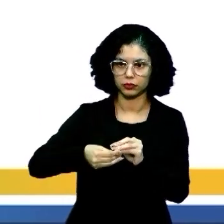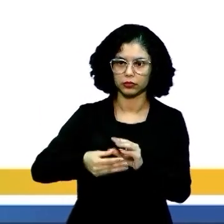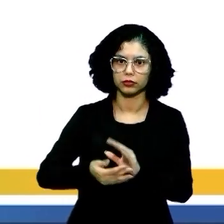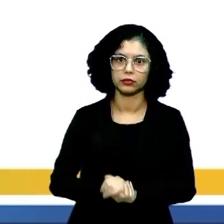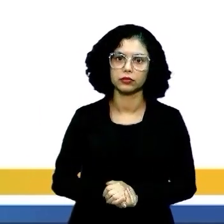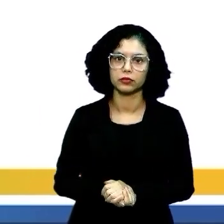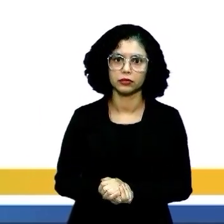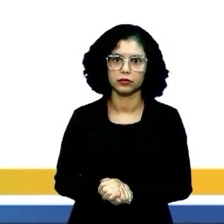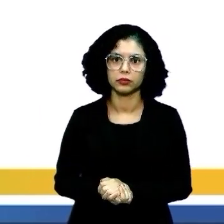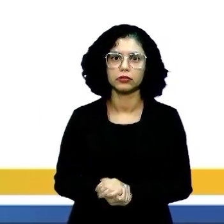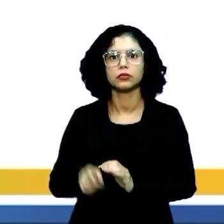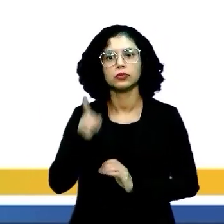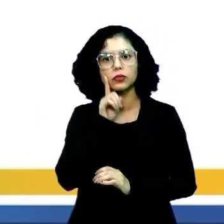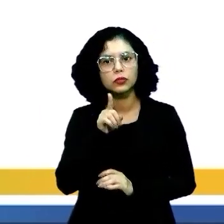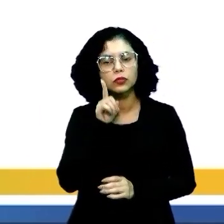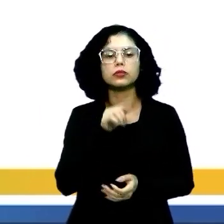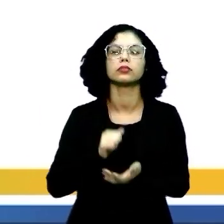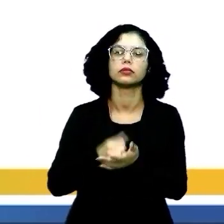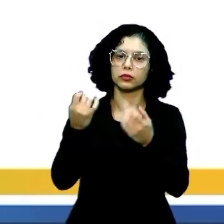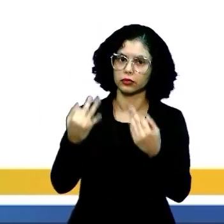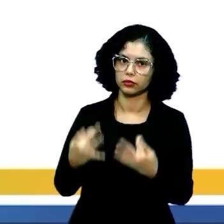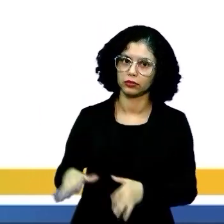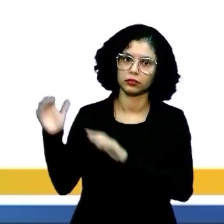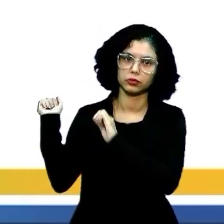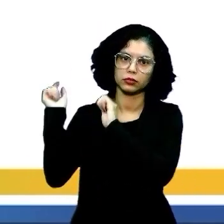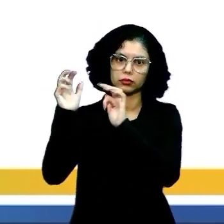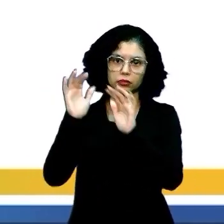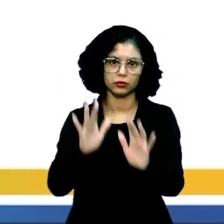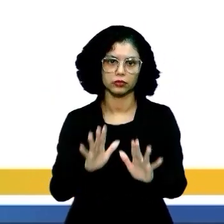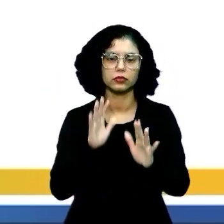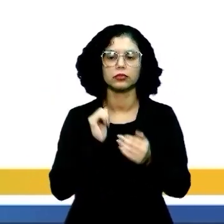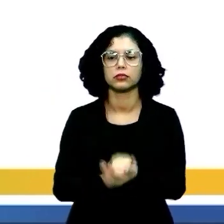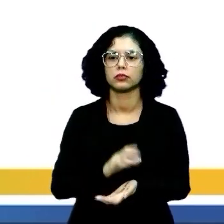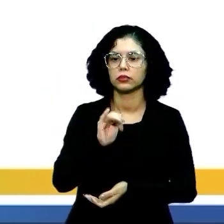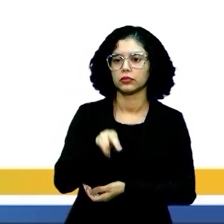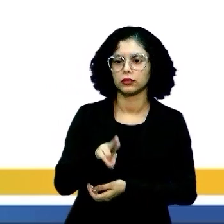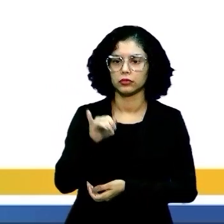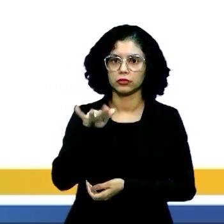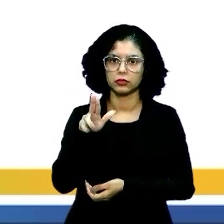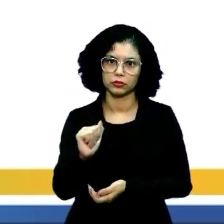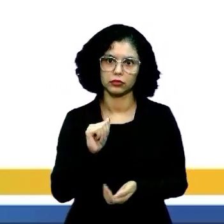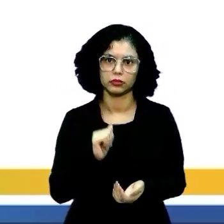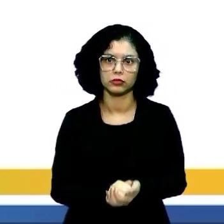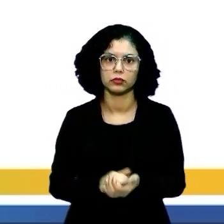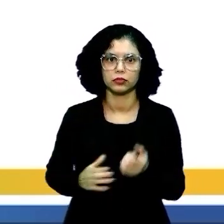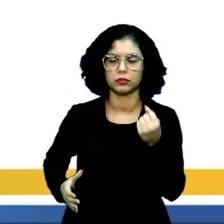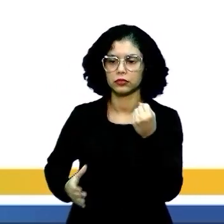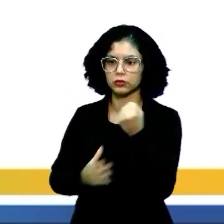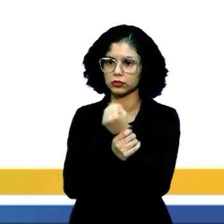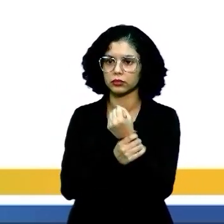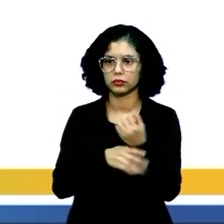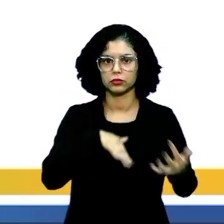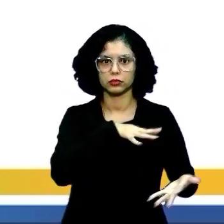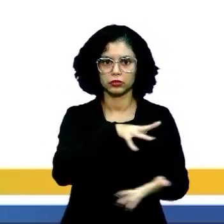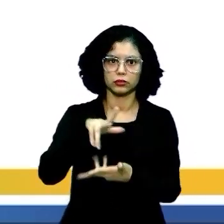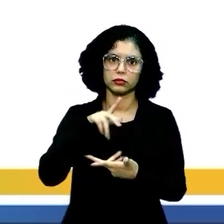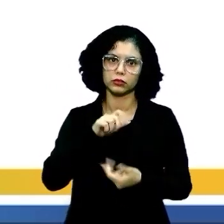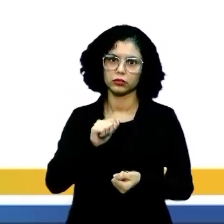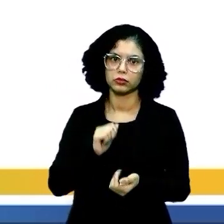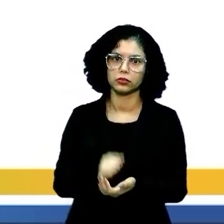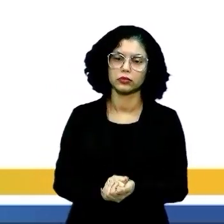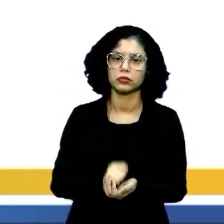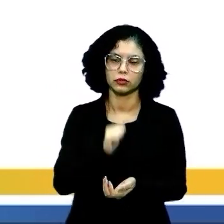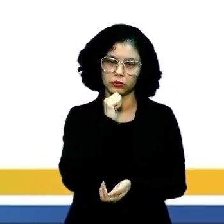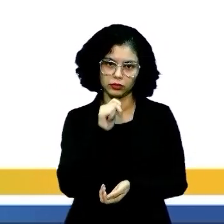complemento. Os Estados Unidos justificam suas intervenções no Oriente Médio como proteção ao